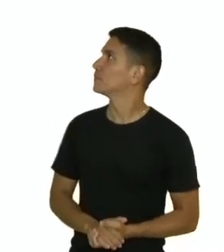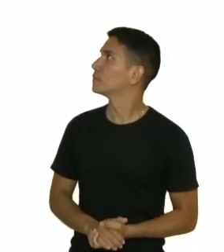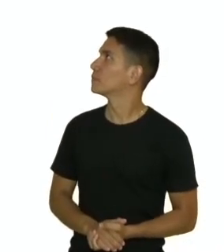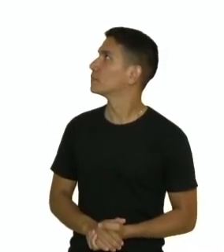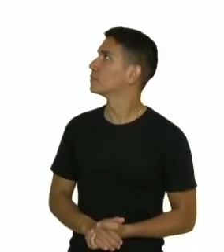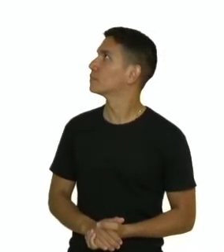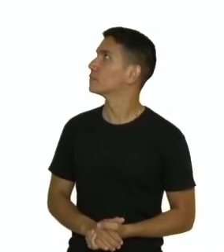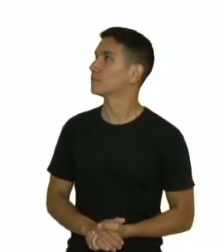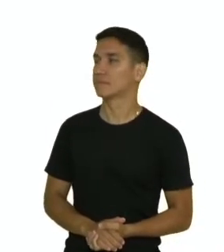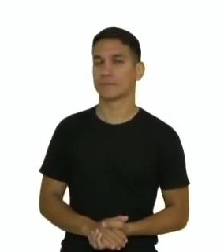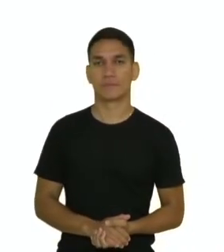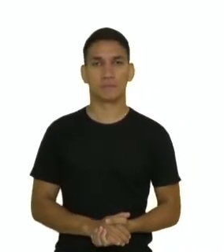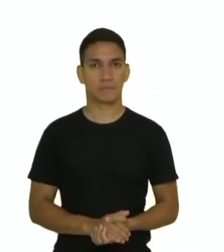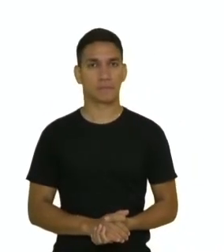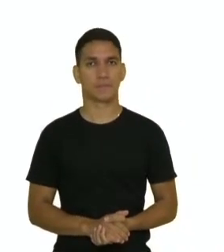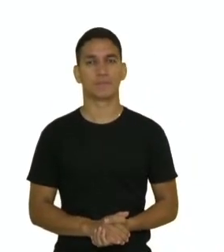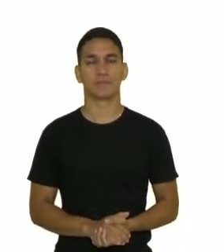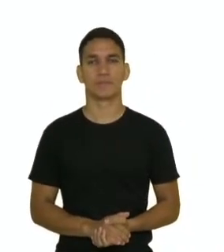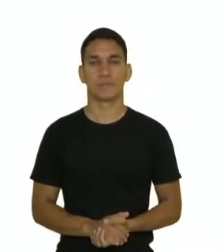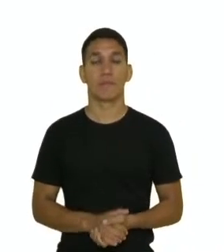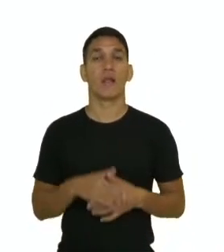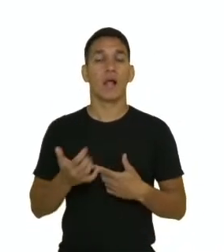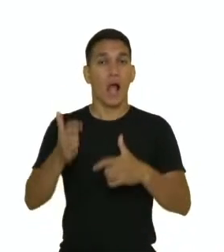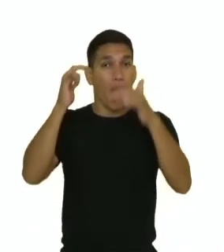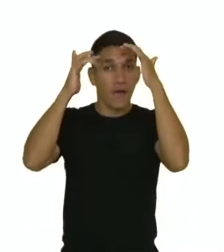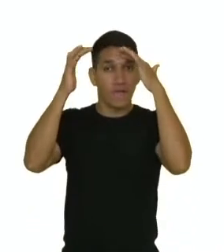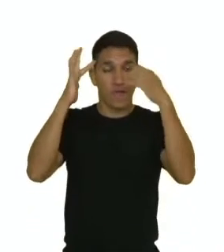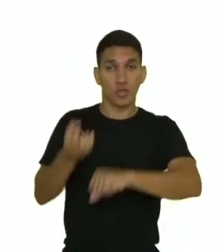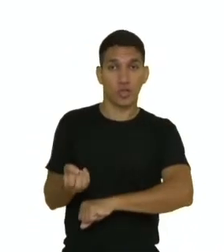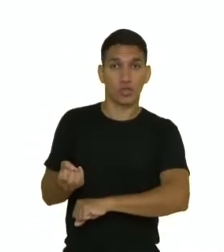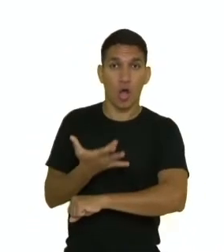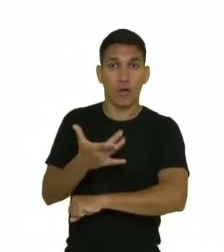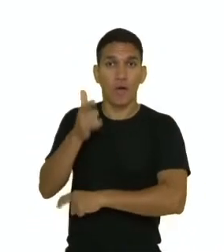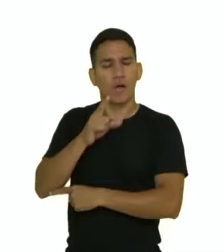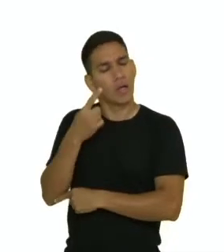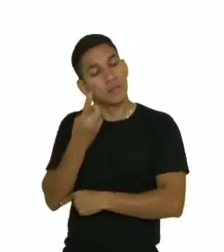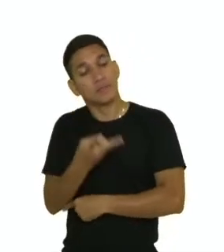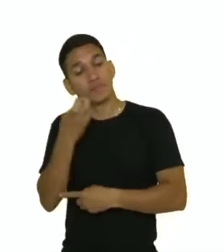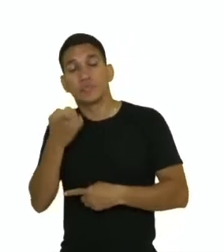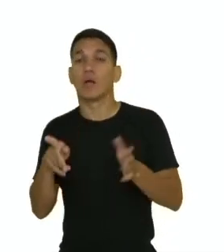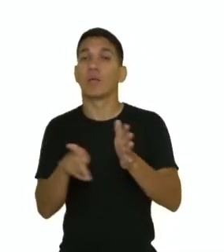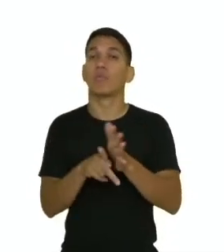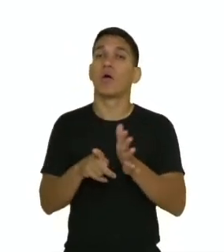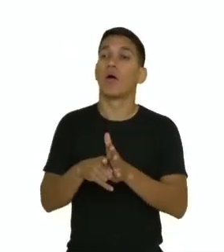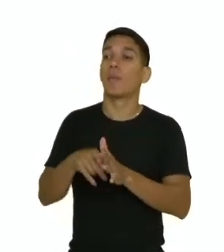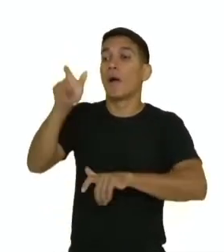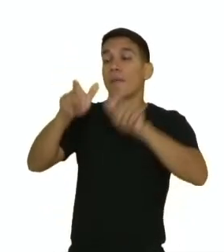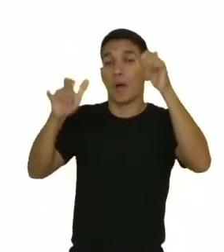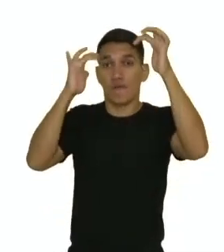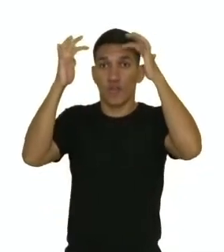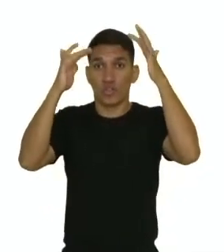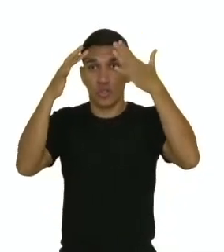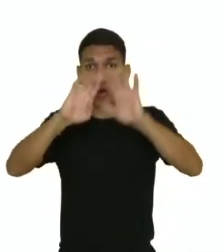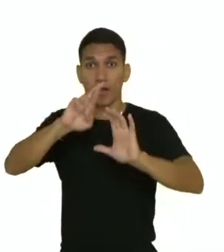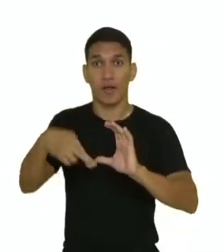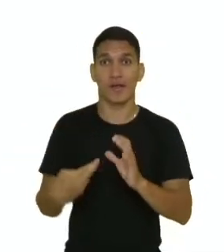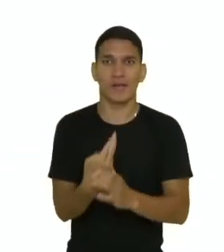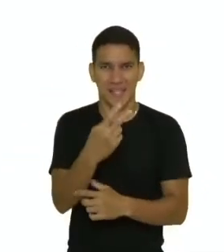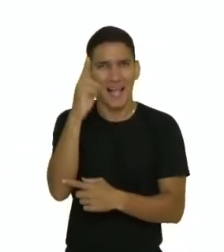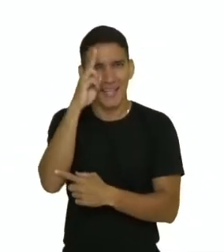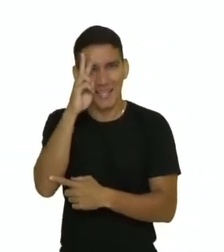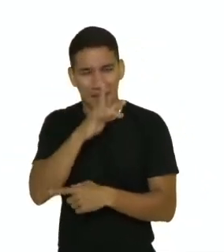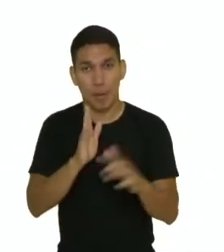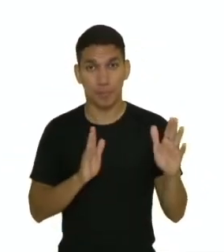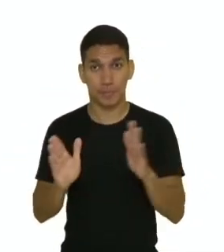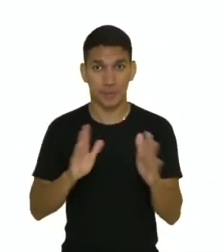cínicos. A filosofia moderna compreende os filósofos renascentistas, lembra lá do Renascimento, né?